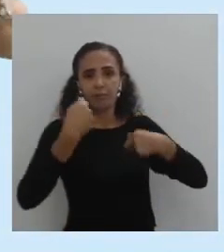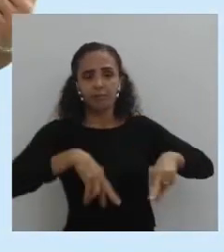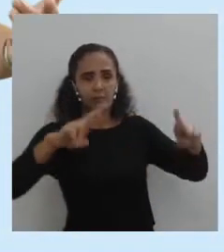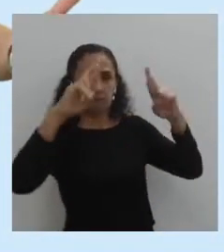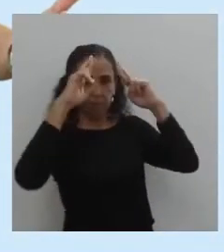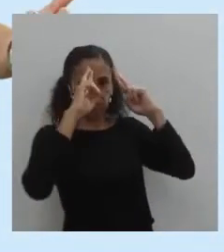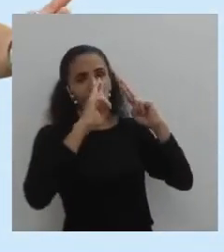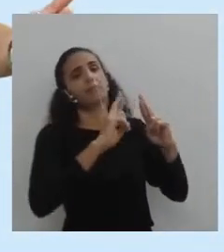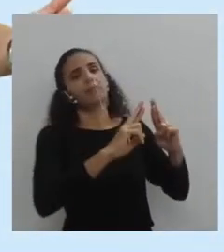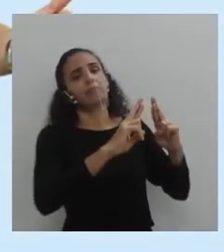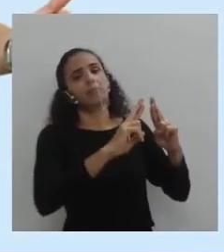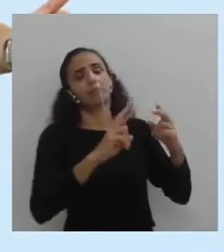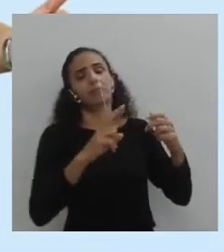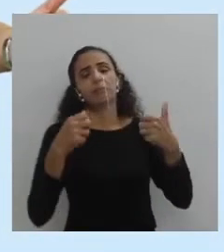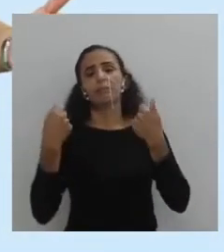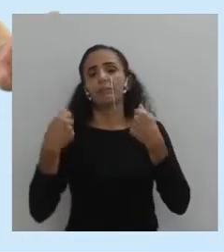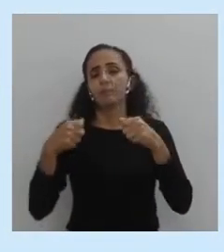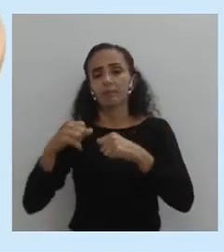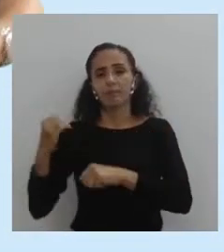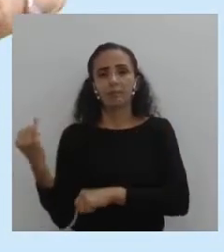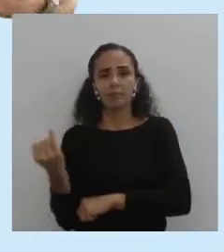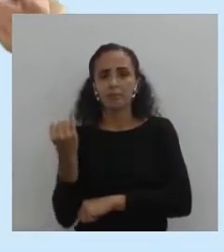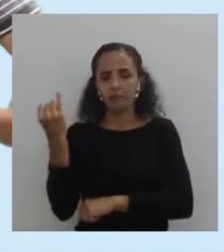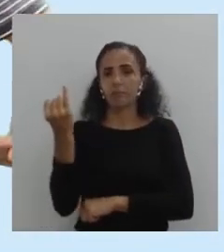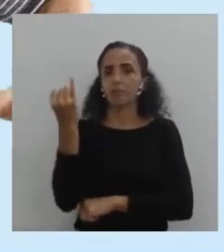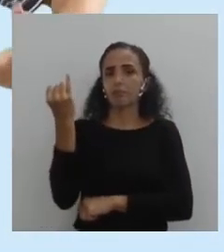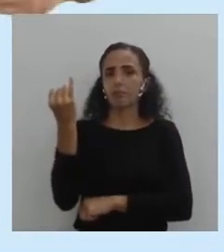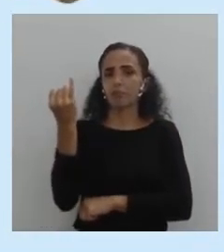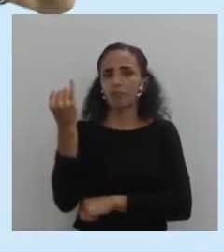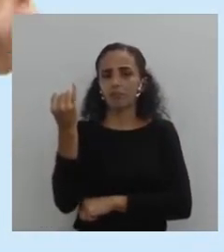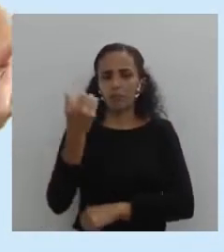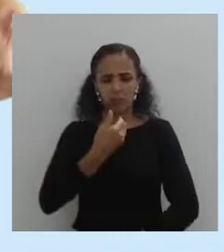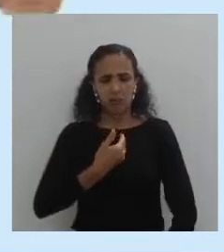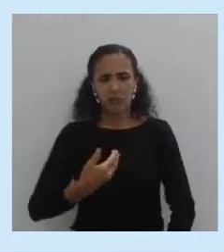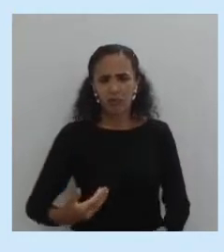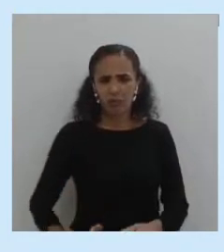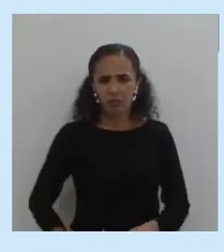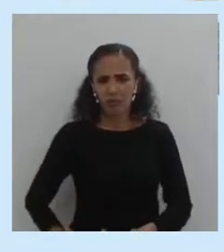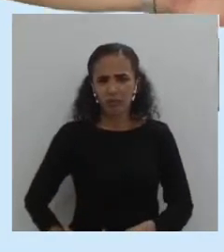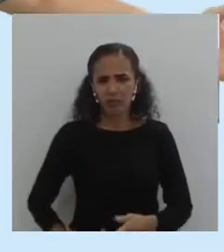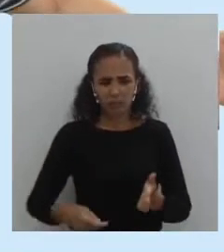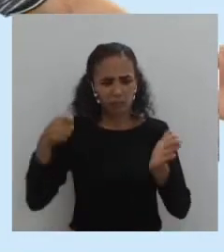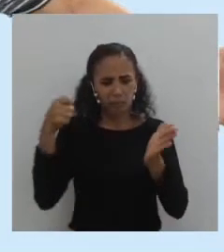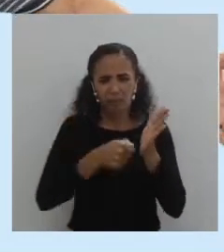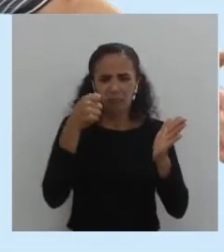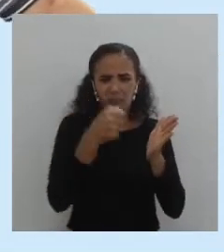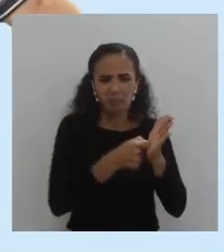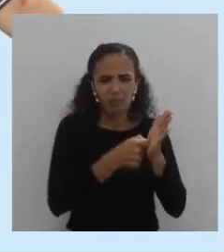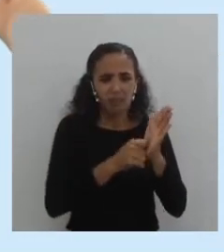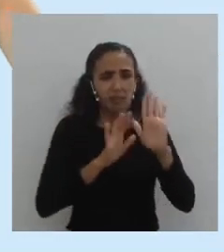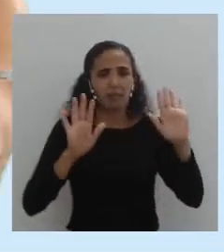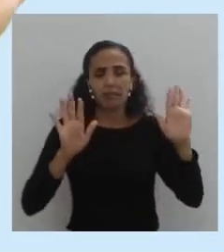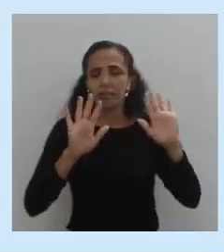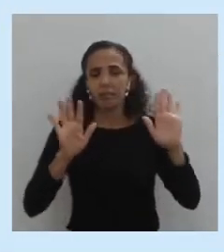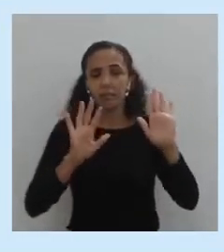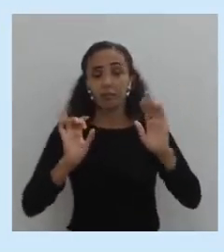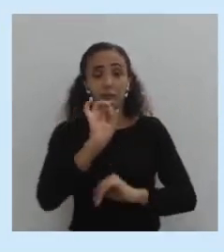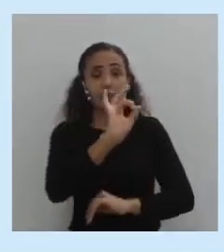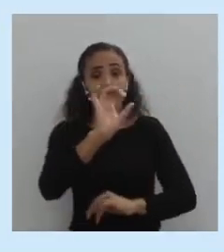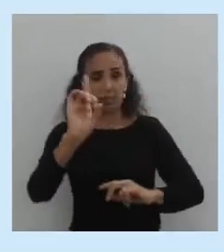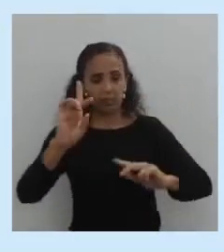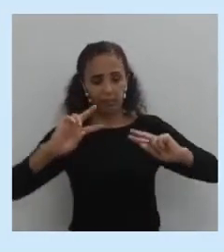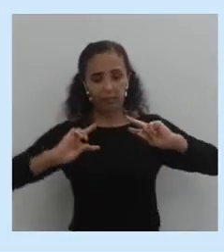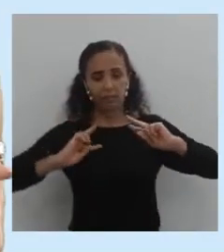é importante observar isso. O Estado não pode impor o ensino de uma determinada religião, de uma